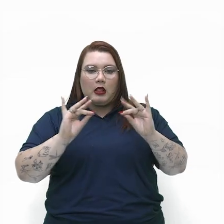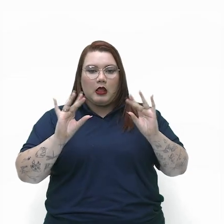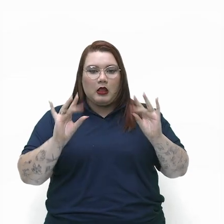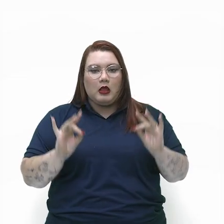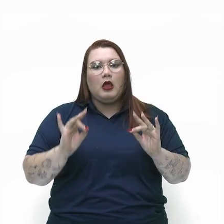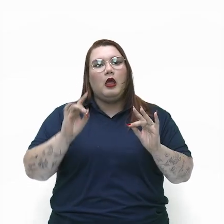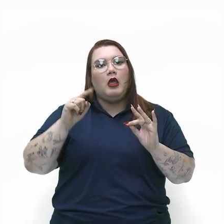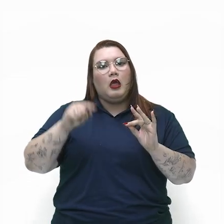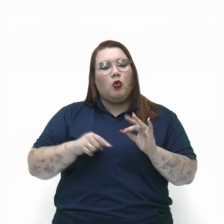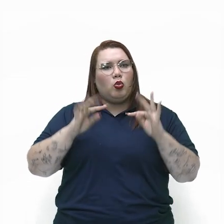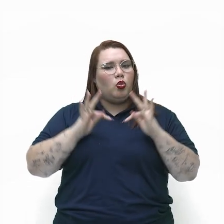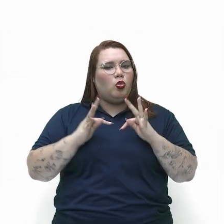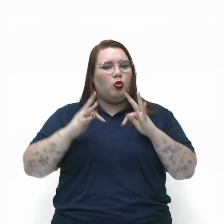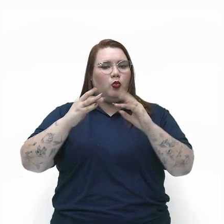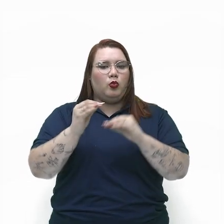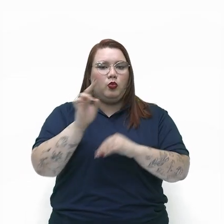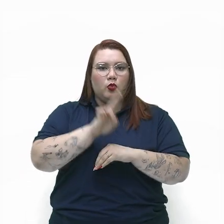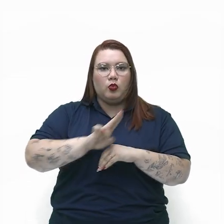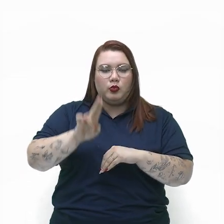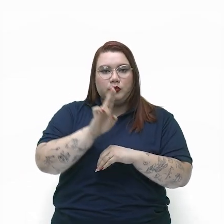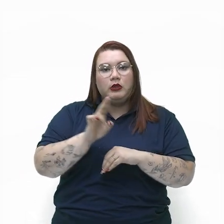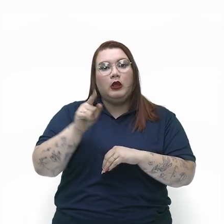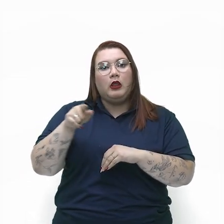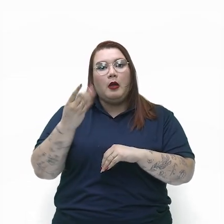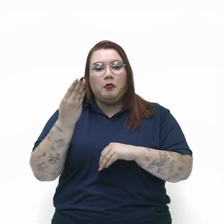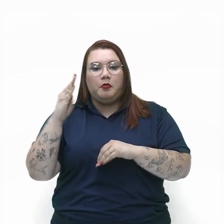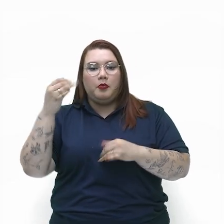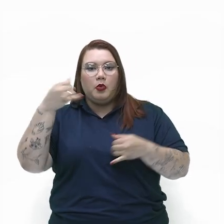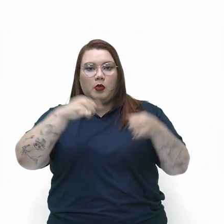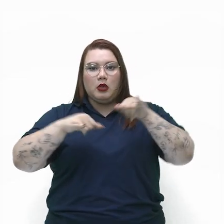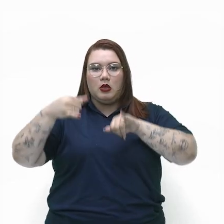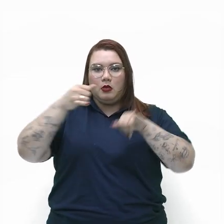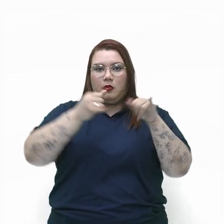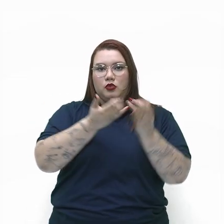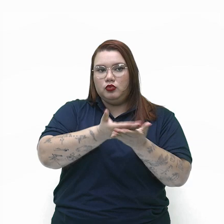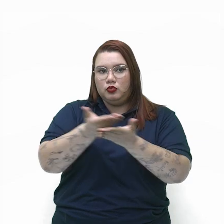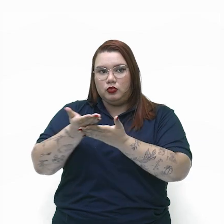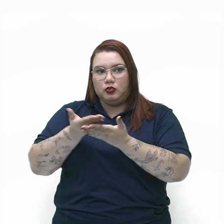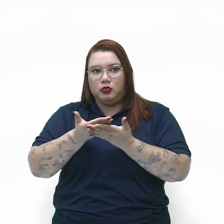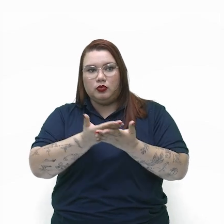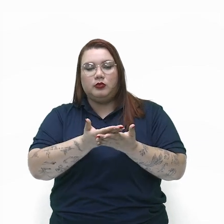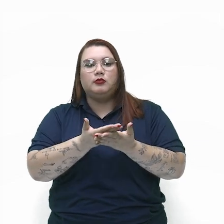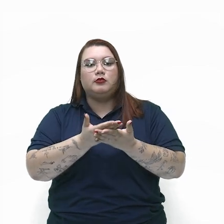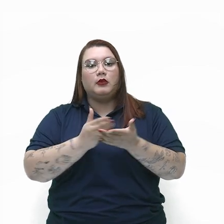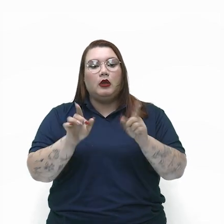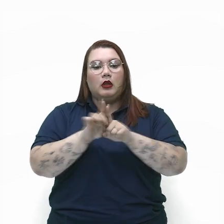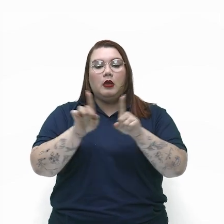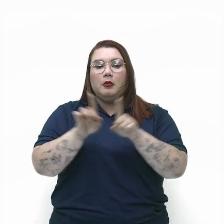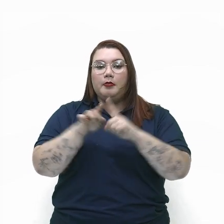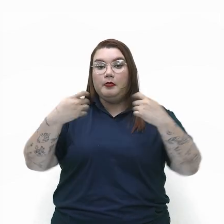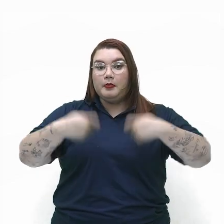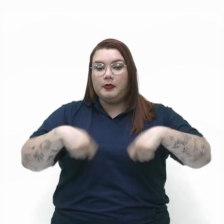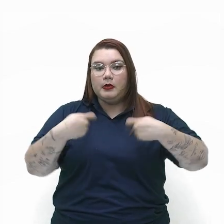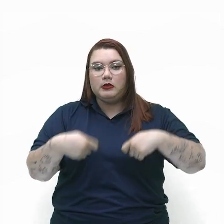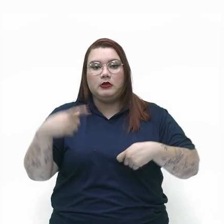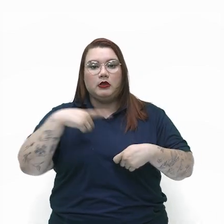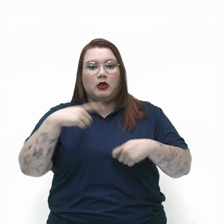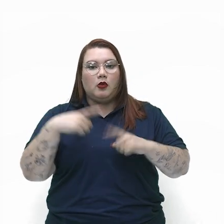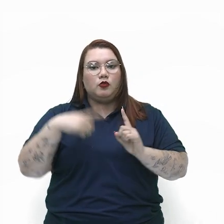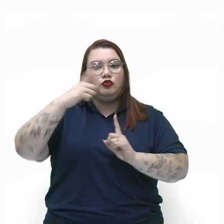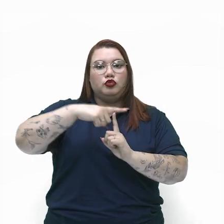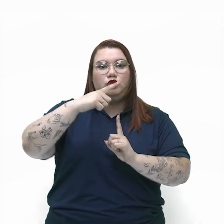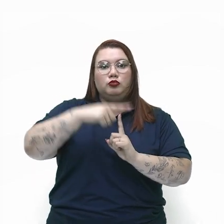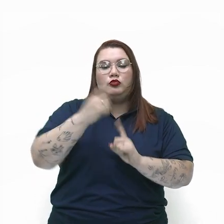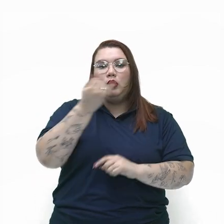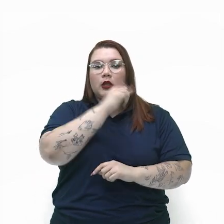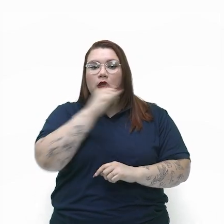a água líquida ela é o solvente universal para a bioquímica conhecida. Além disso, a necessidade de ter uma